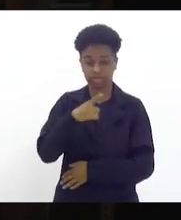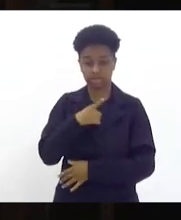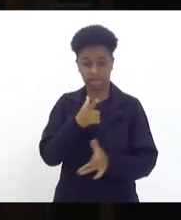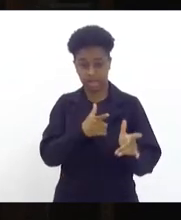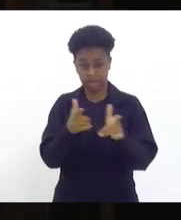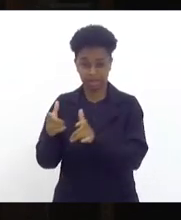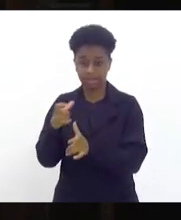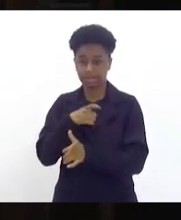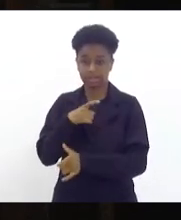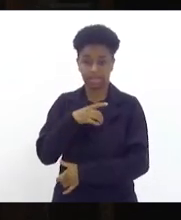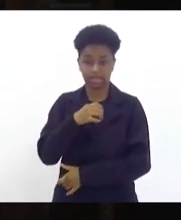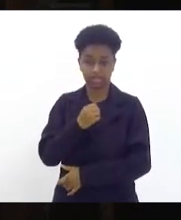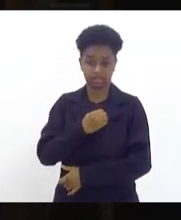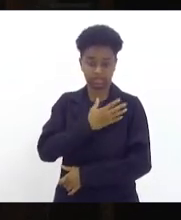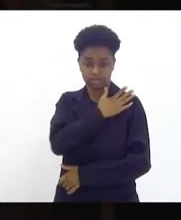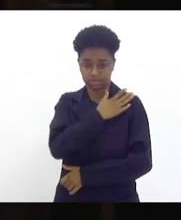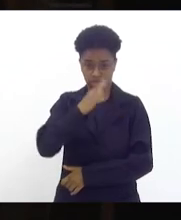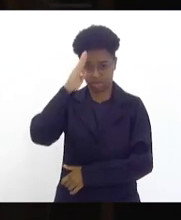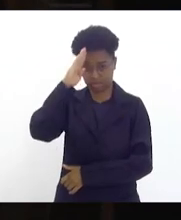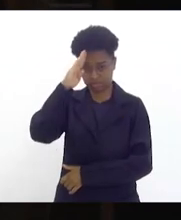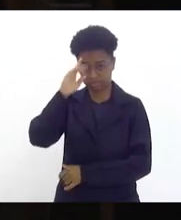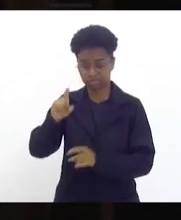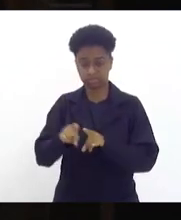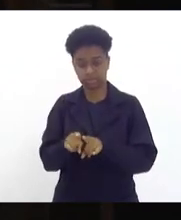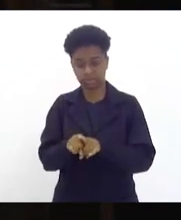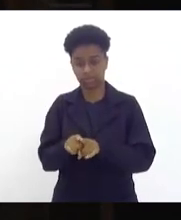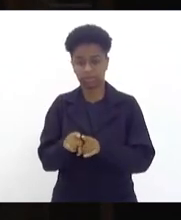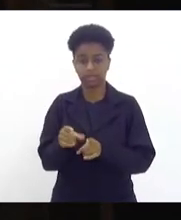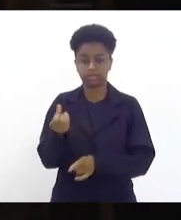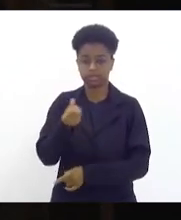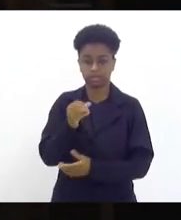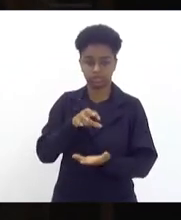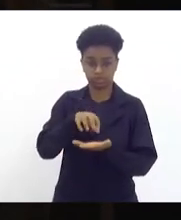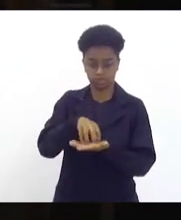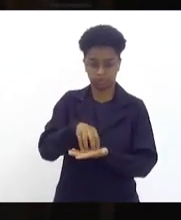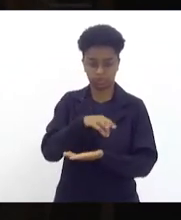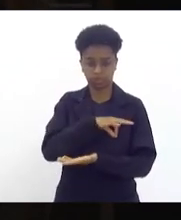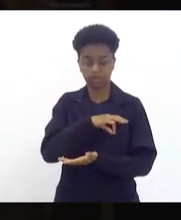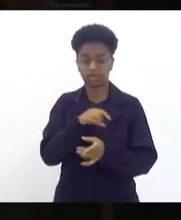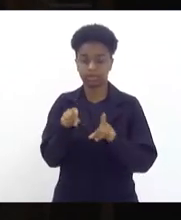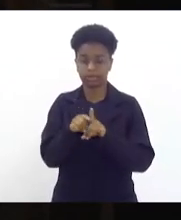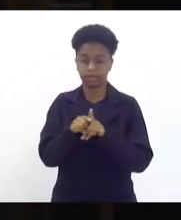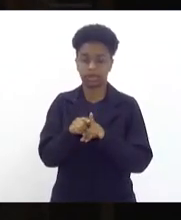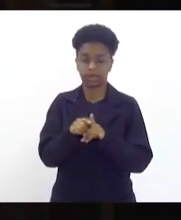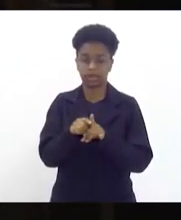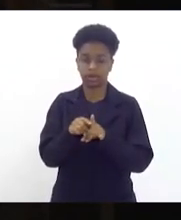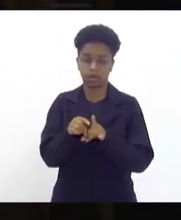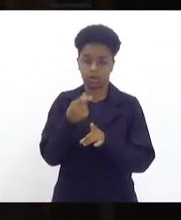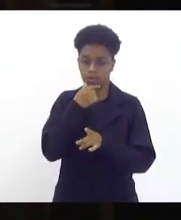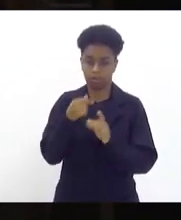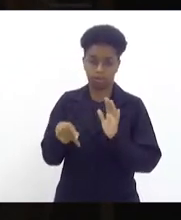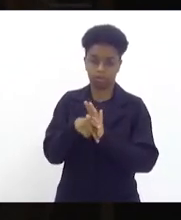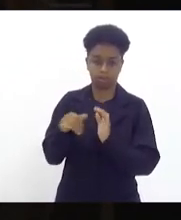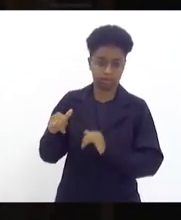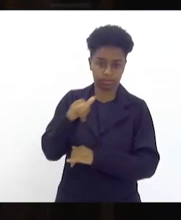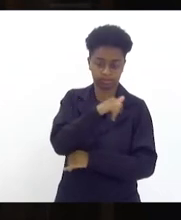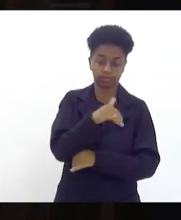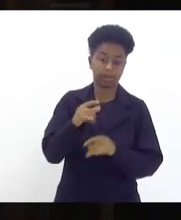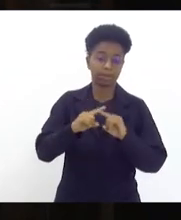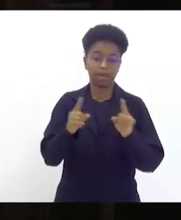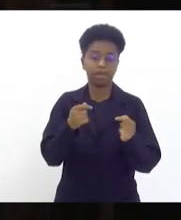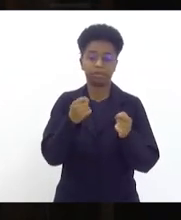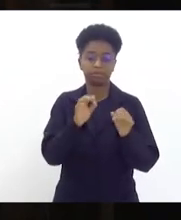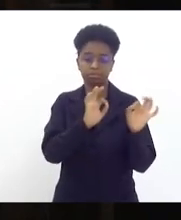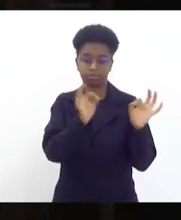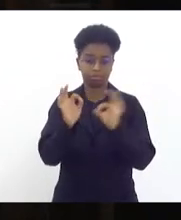um sargento da quinta brigada do exército eu tinha um sargento do sexto Batalhão e um cabo de aeronáutica mas ninguém era milícia ninguém cobrava